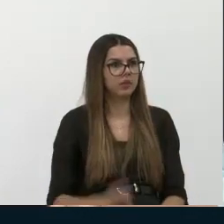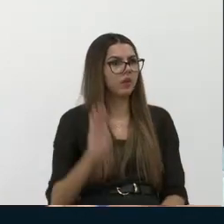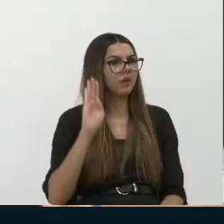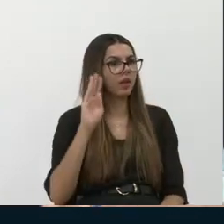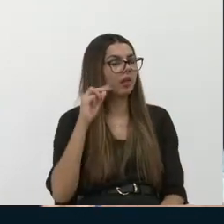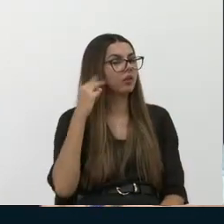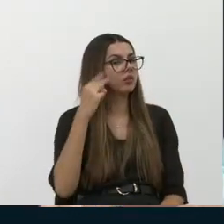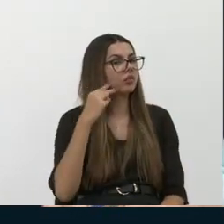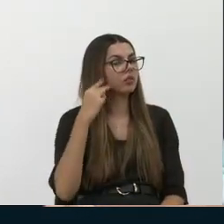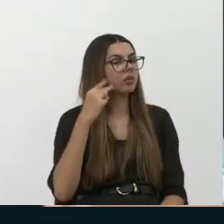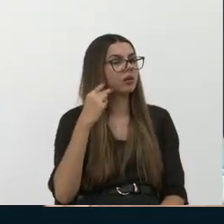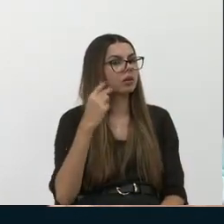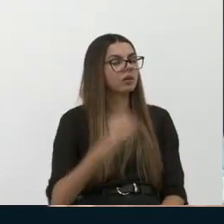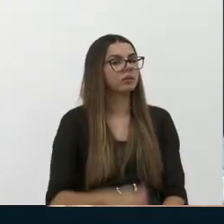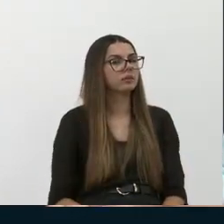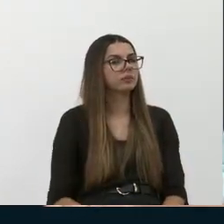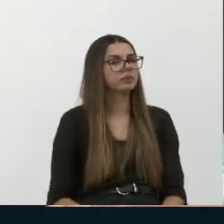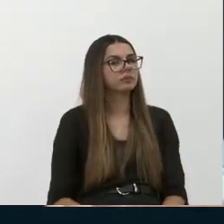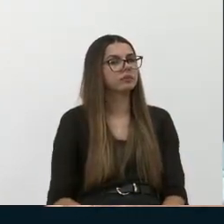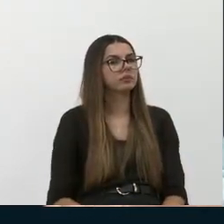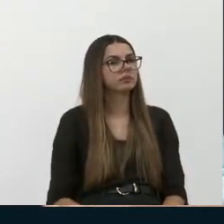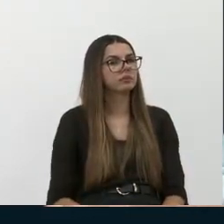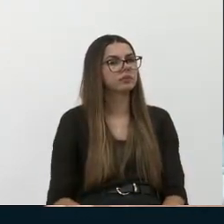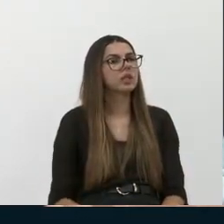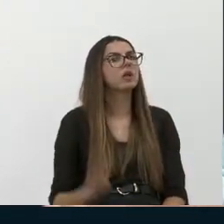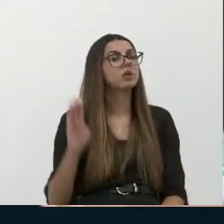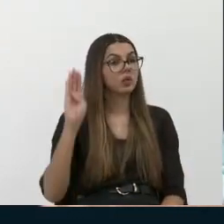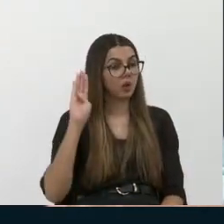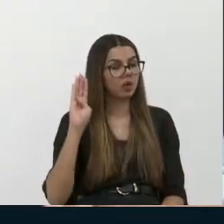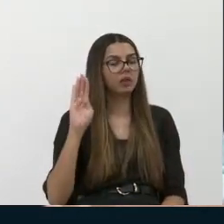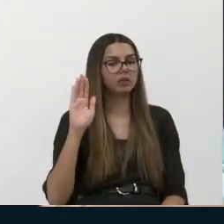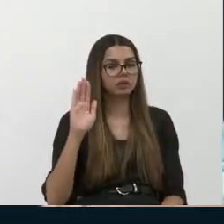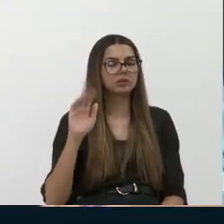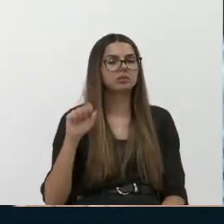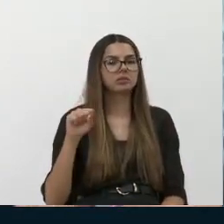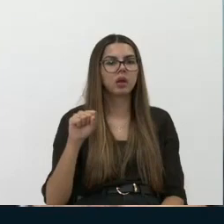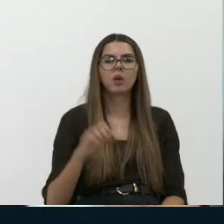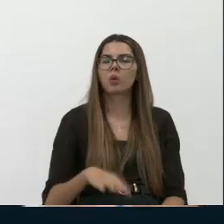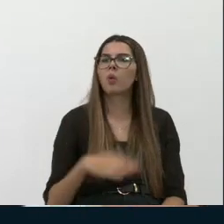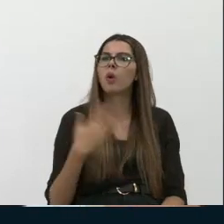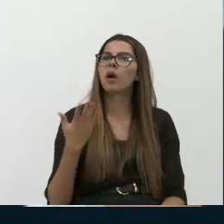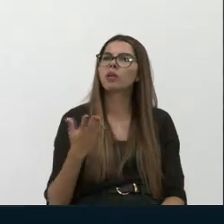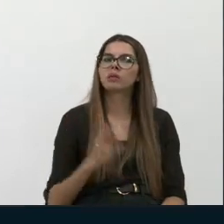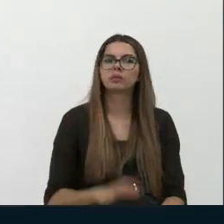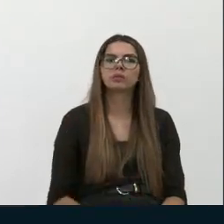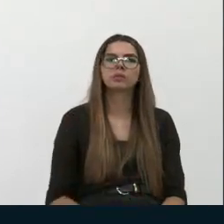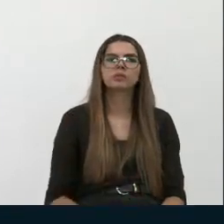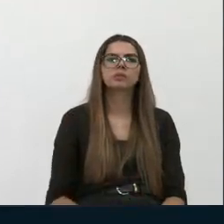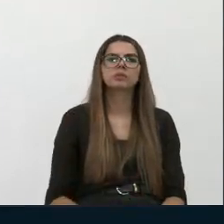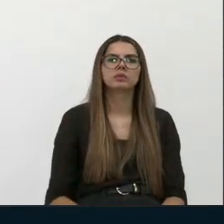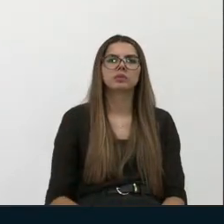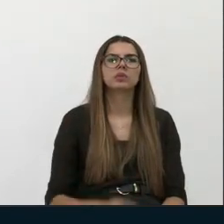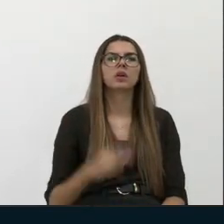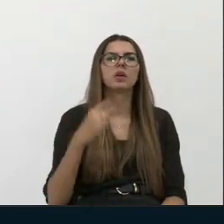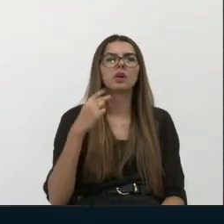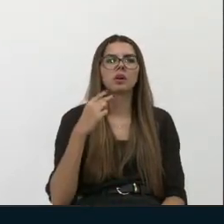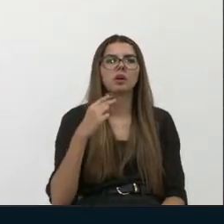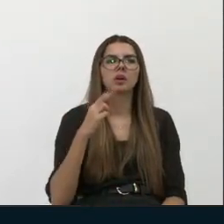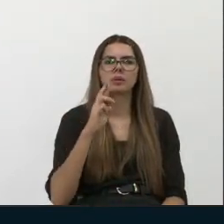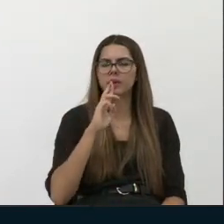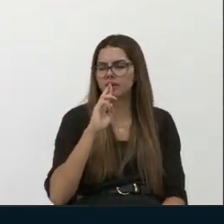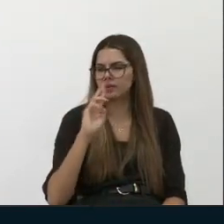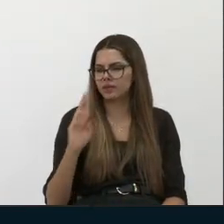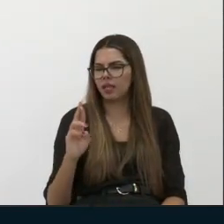Presidente, só questão de ordem, vereador. Só para falar... Questão de ordem? É questão de ordem. Qual a questão de ordem, vereador? Presidente, só que eu vi agora o vereador, só respondendo o